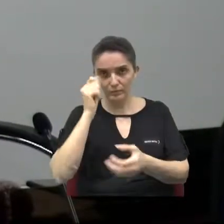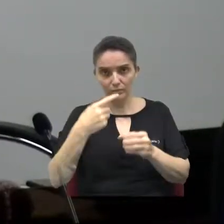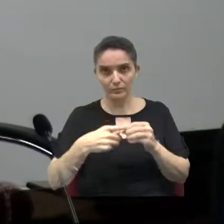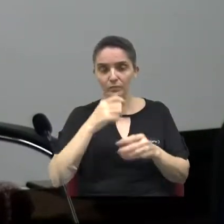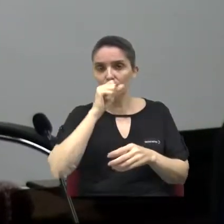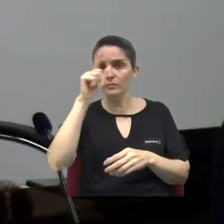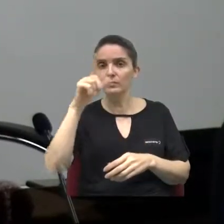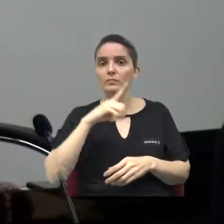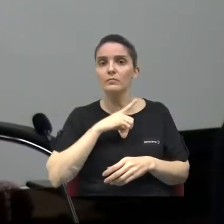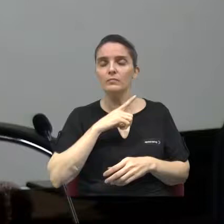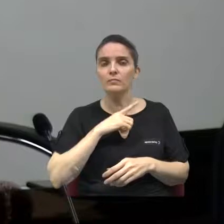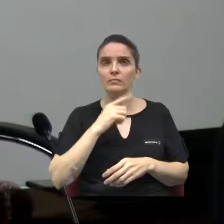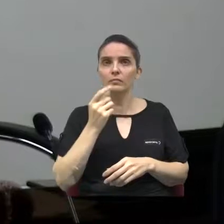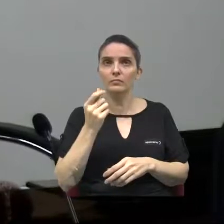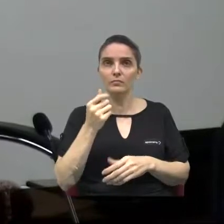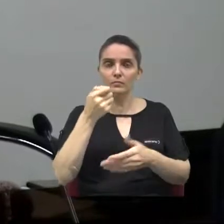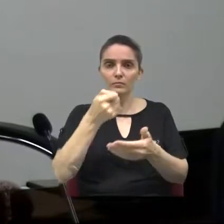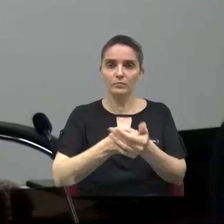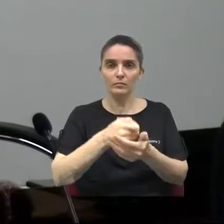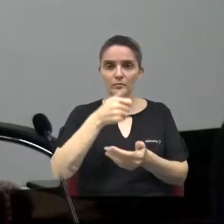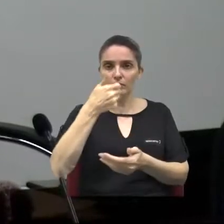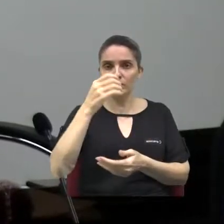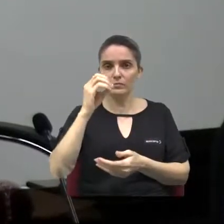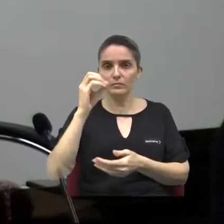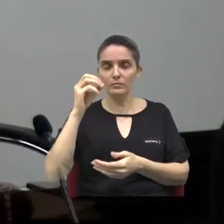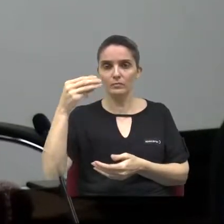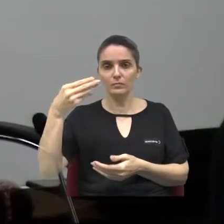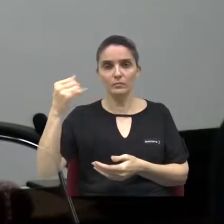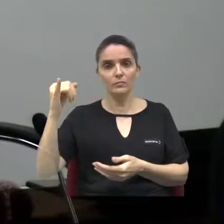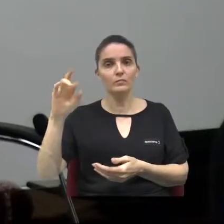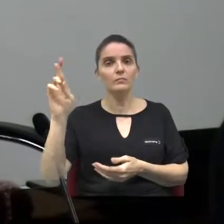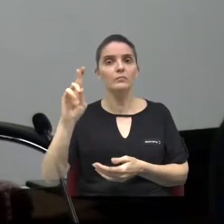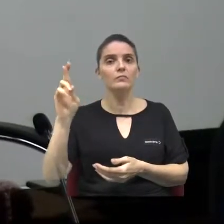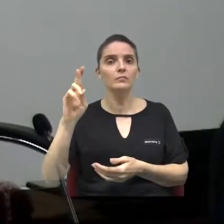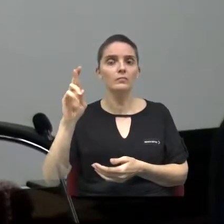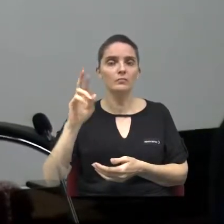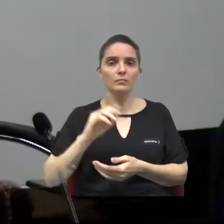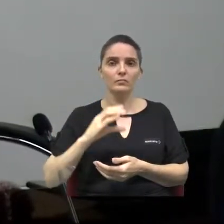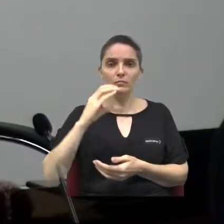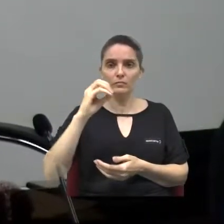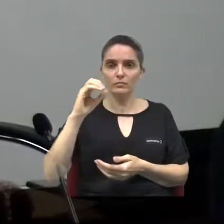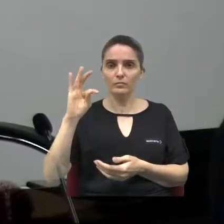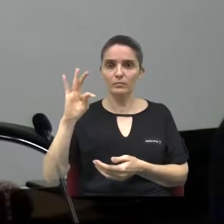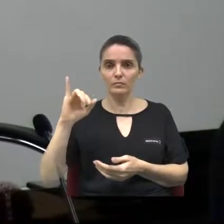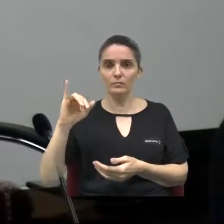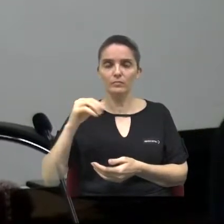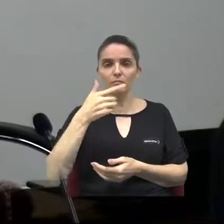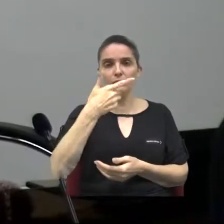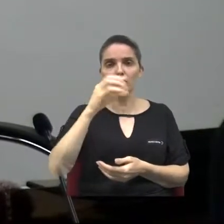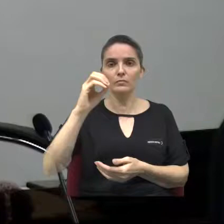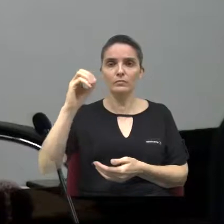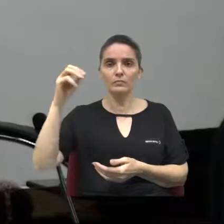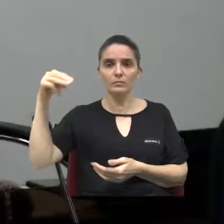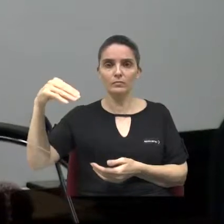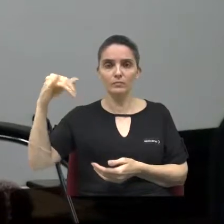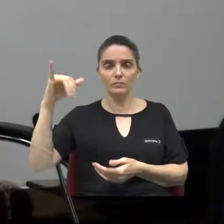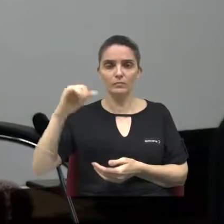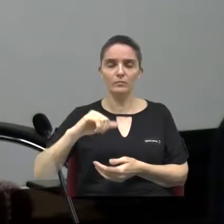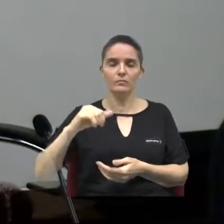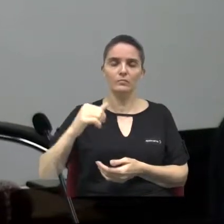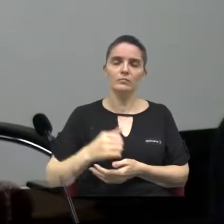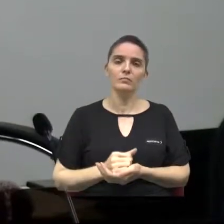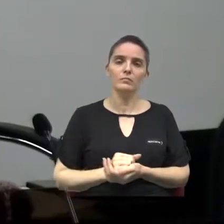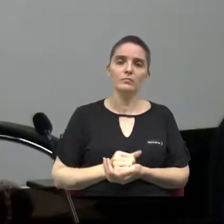pagar um mandato, 100 milhões de reais para a Forti, 200 milhões para antecipar,